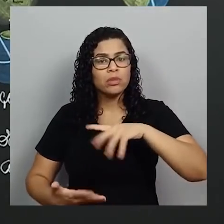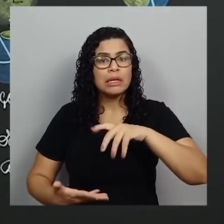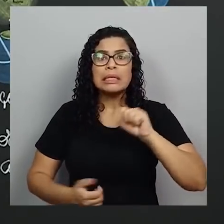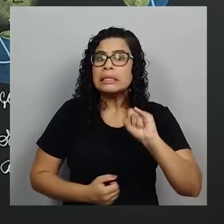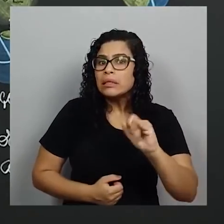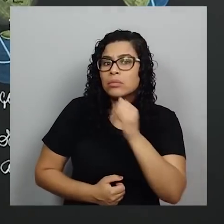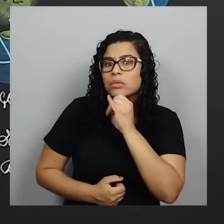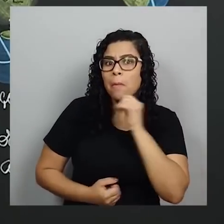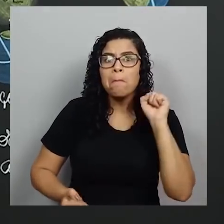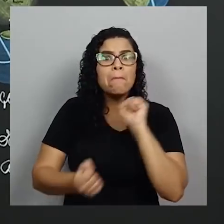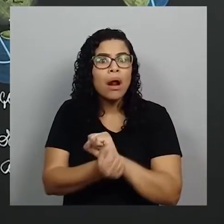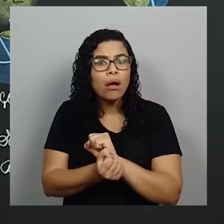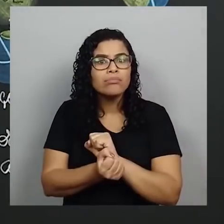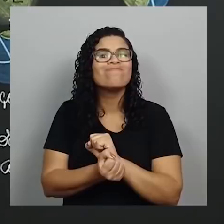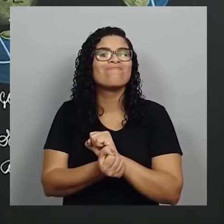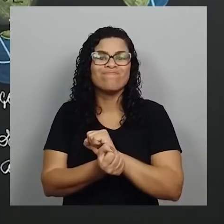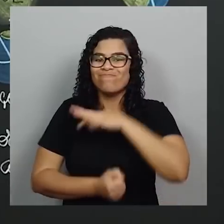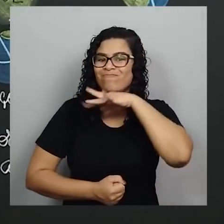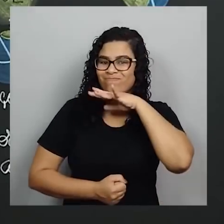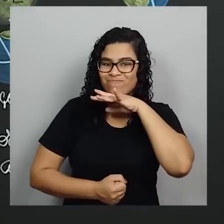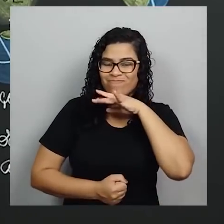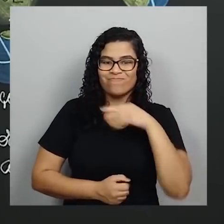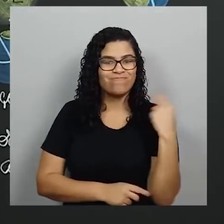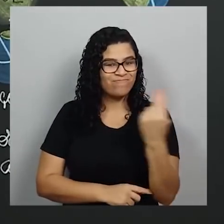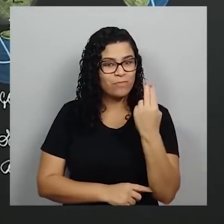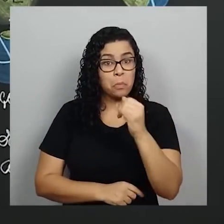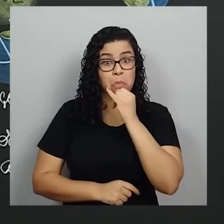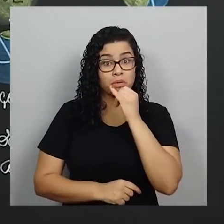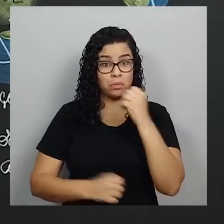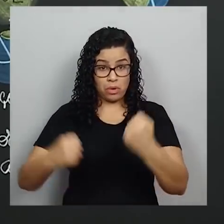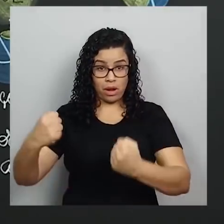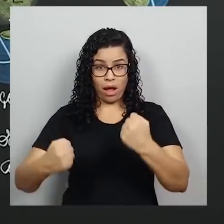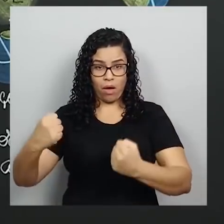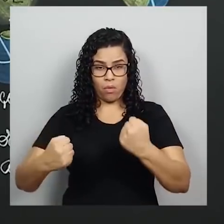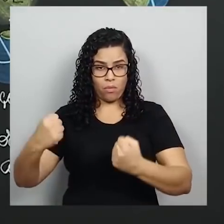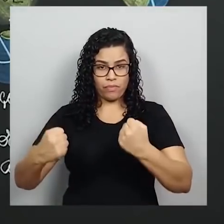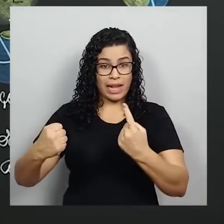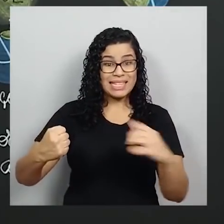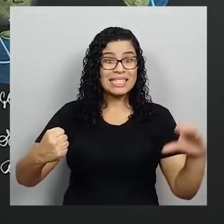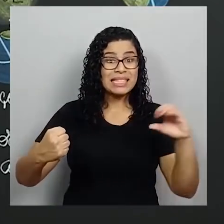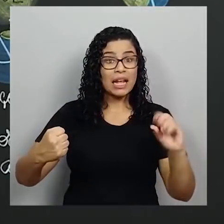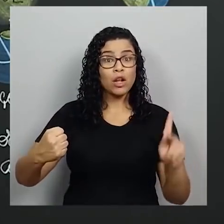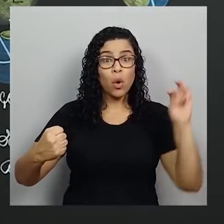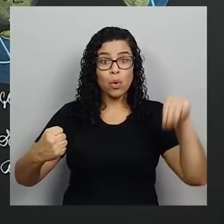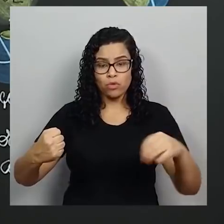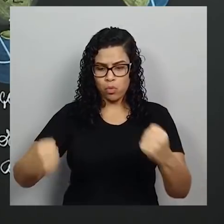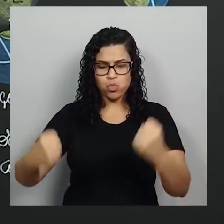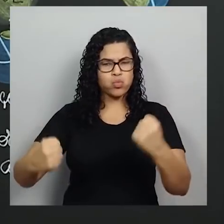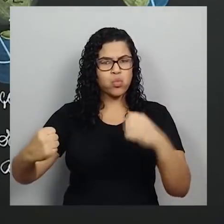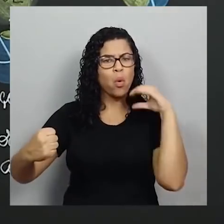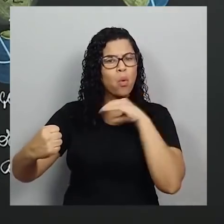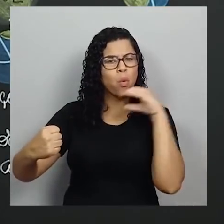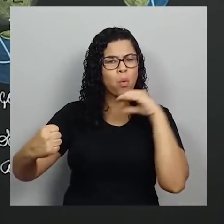perguntam, e se parar? Se parar, deu ruim. Se você está num carro, numa velocidade de 100 km por hora, se esse